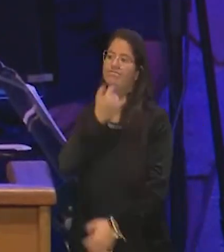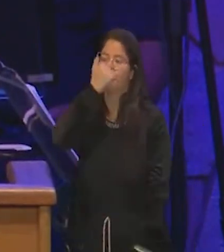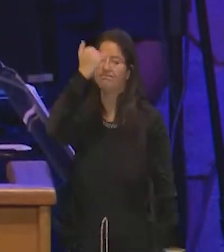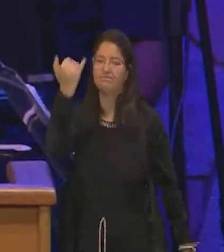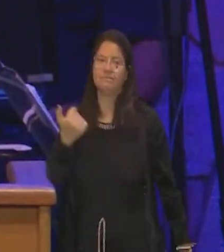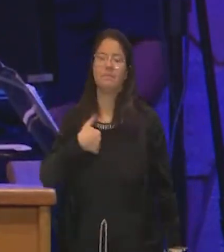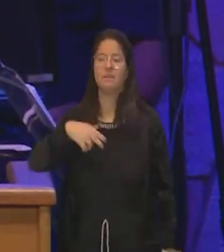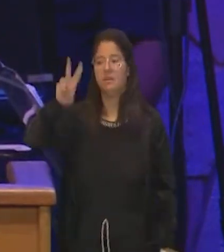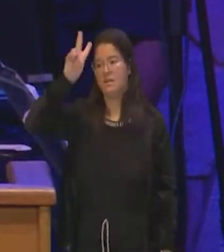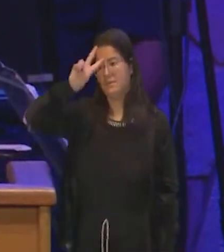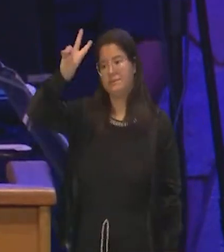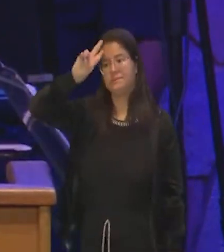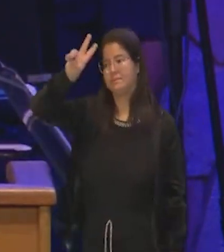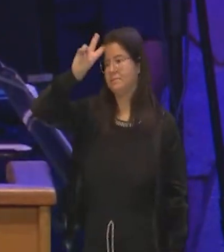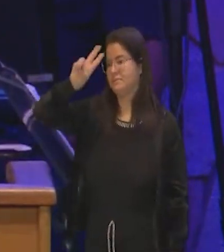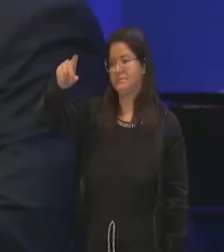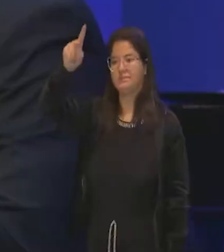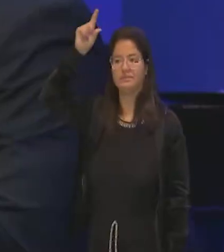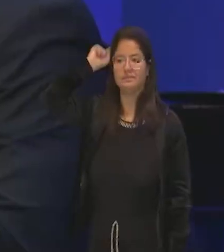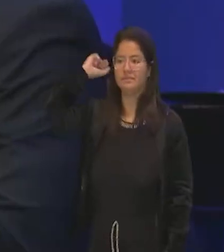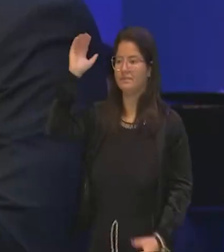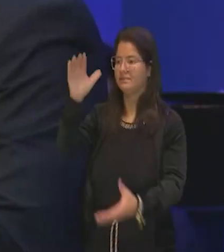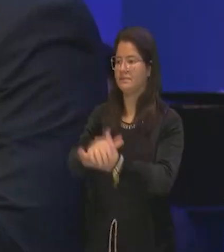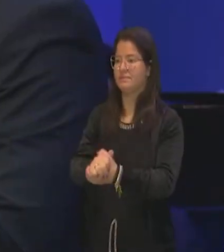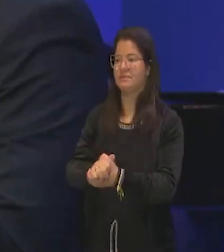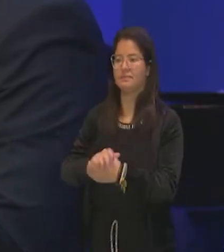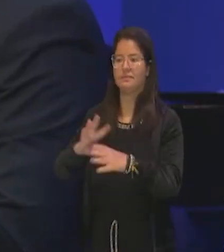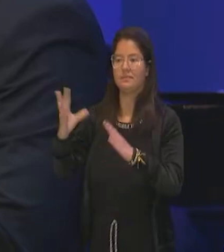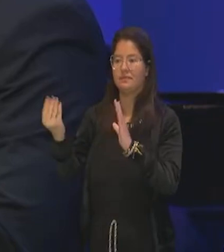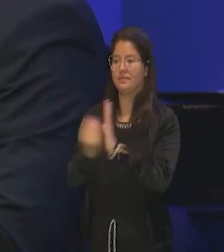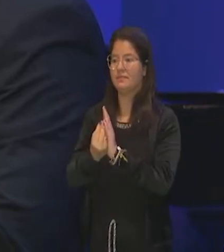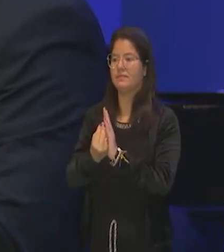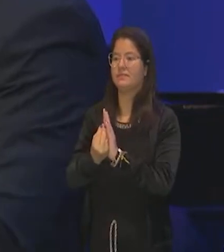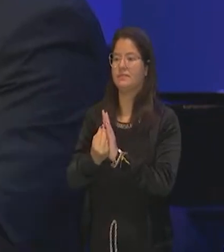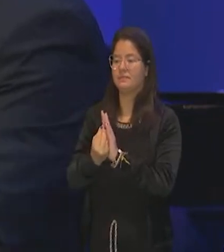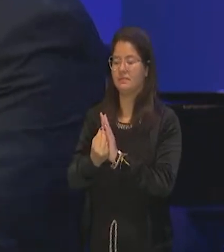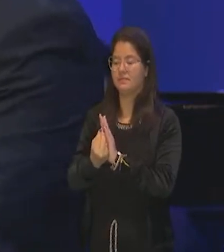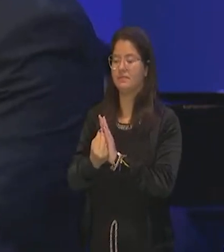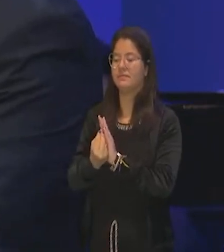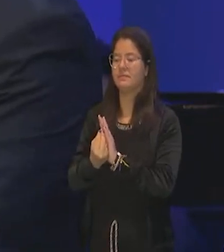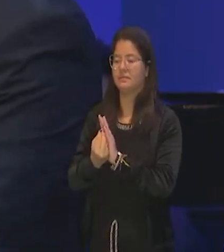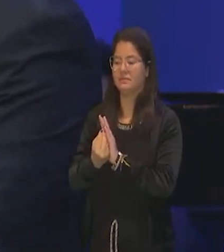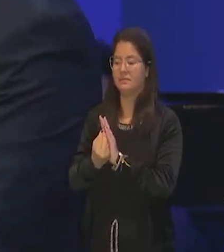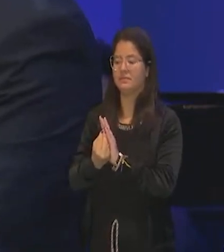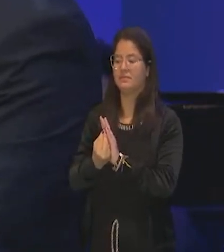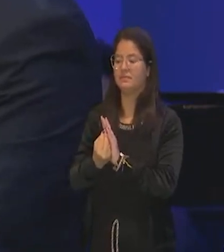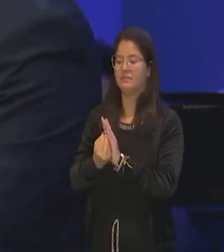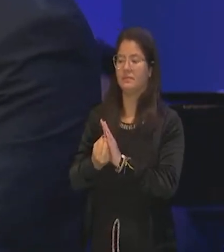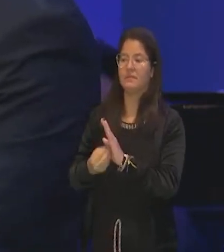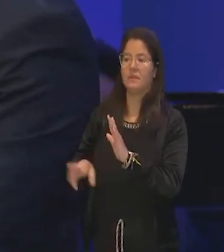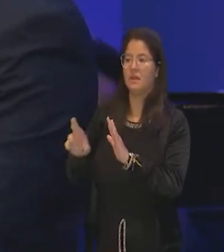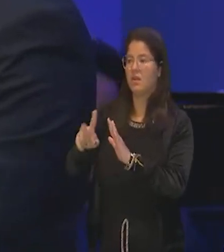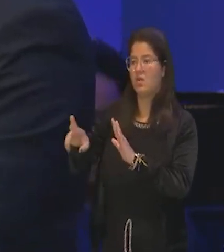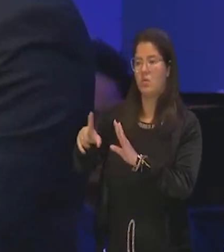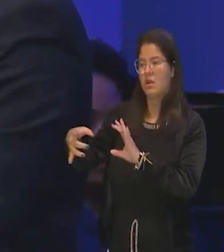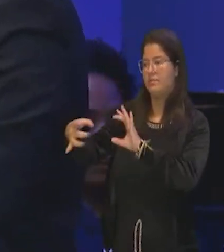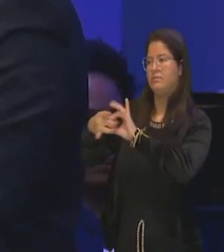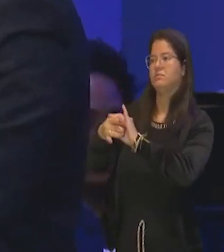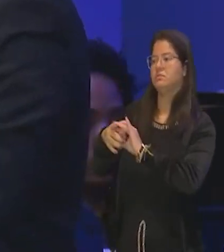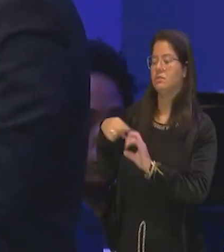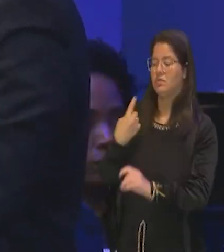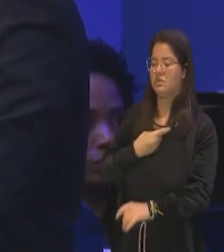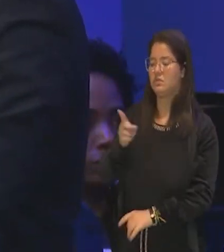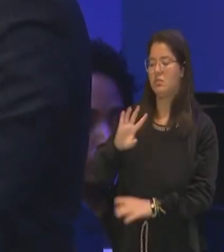Lembro-me que uma vez fui fazer um casamento numa determinada igreja, e esta igreja não era da nossa convenção,